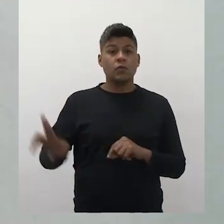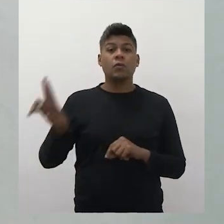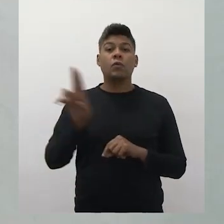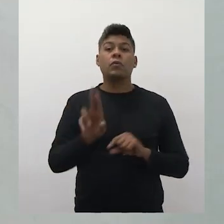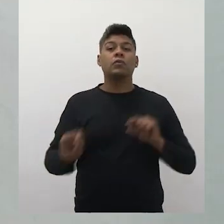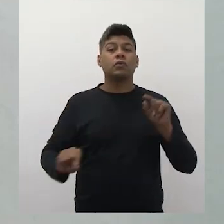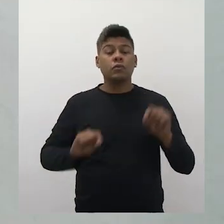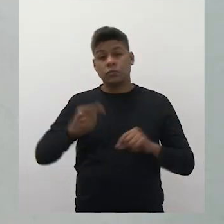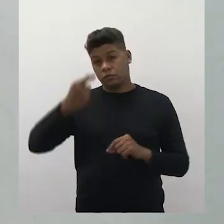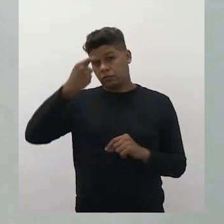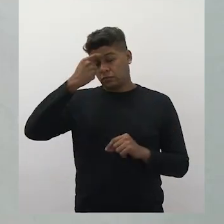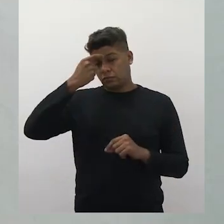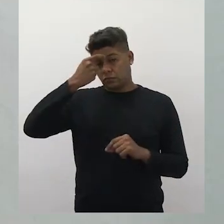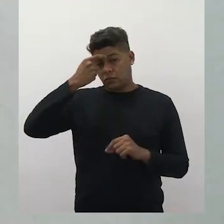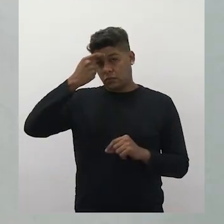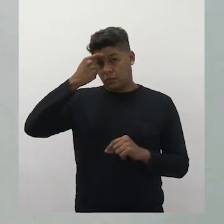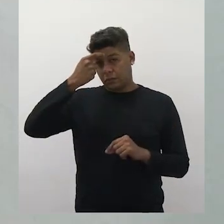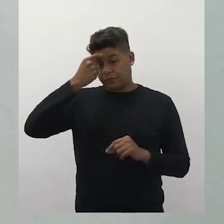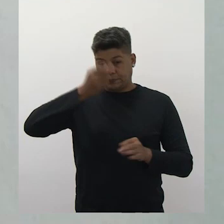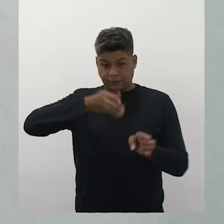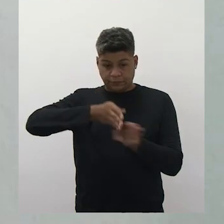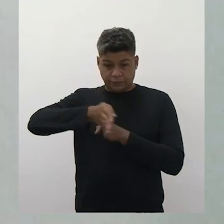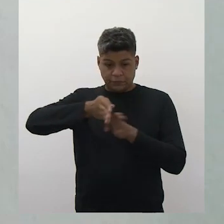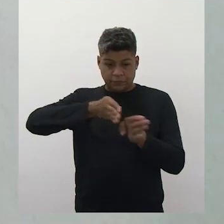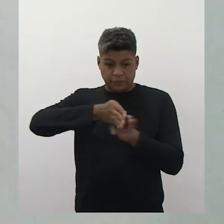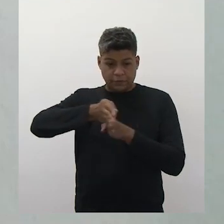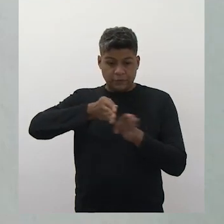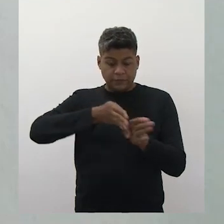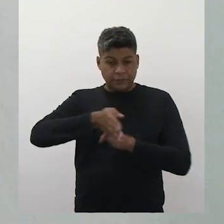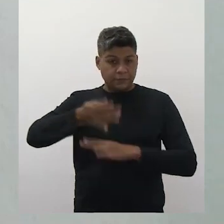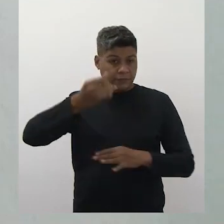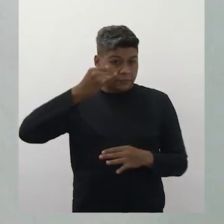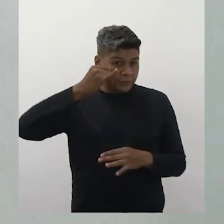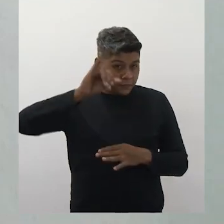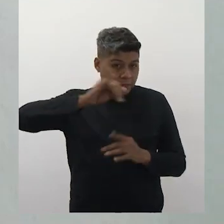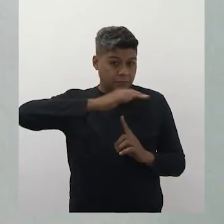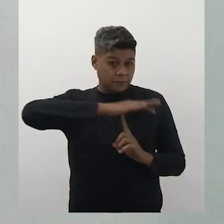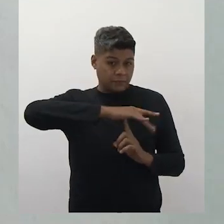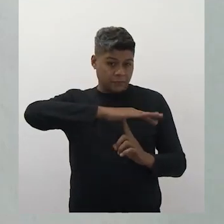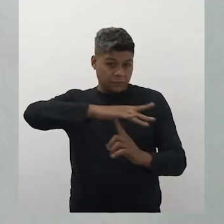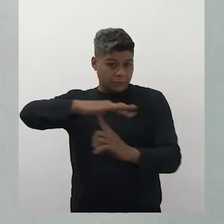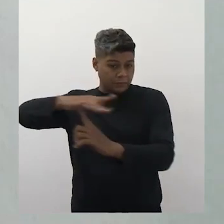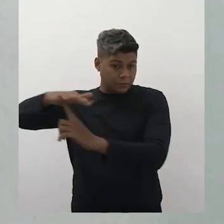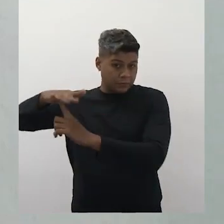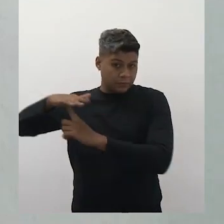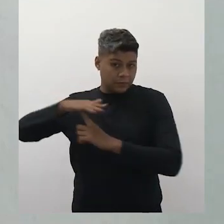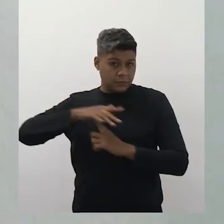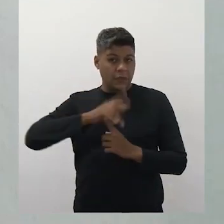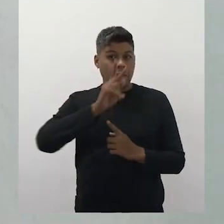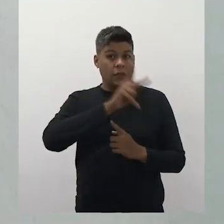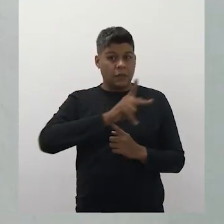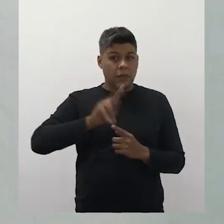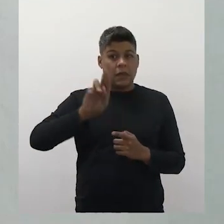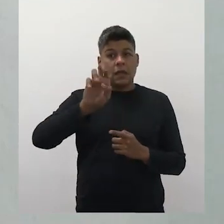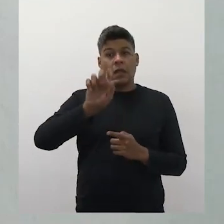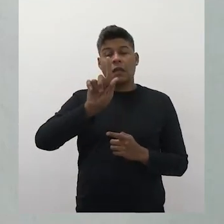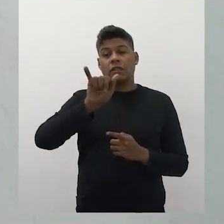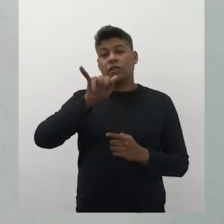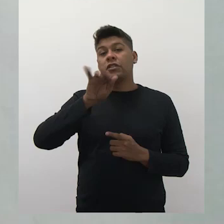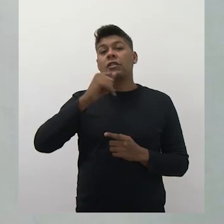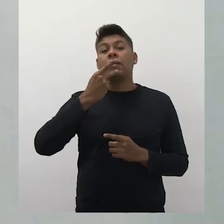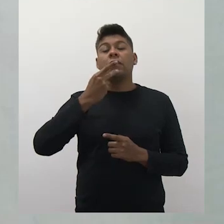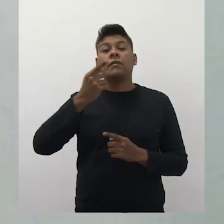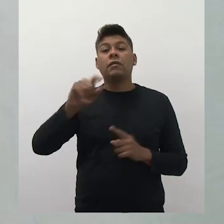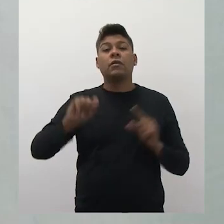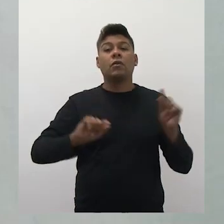para essa conscientização sobre a preservação do meio ambiente, né? A professora Regina, ela sugere